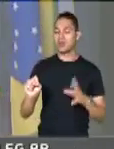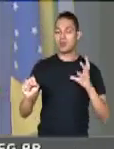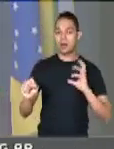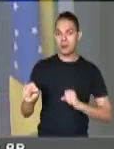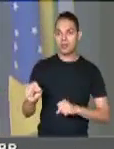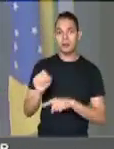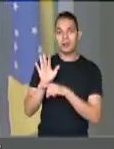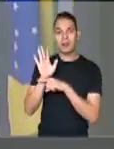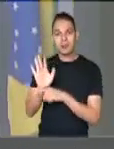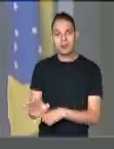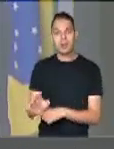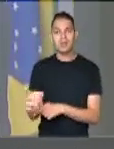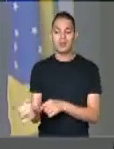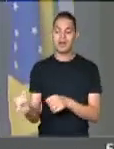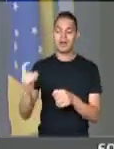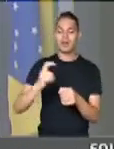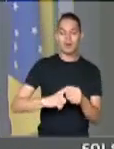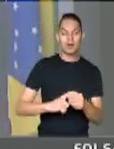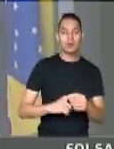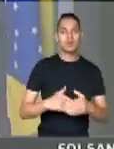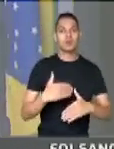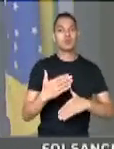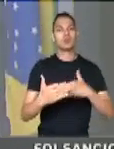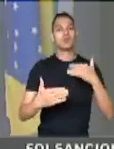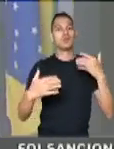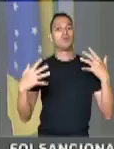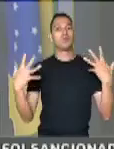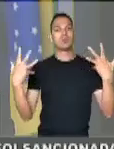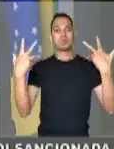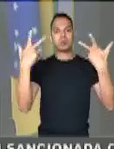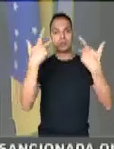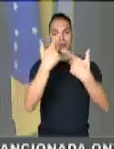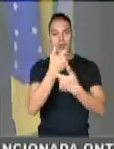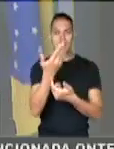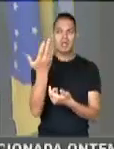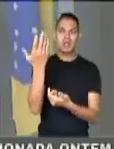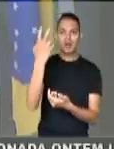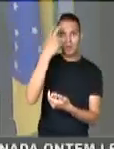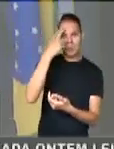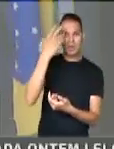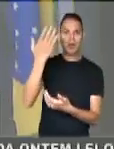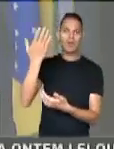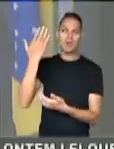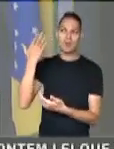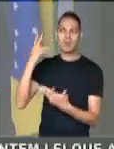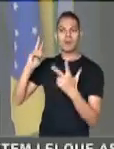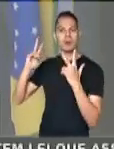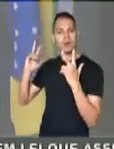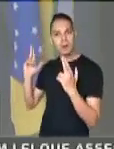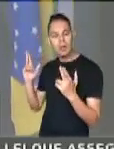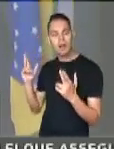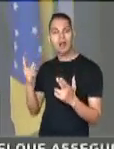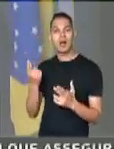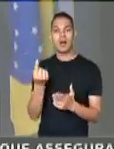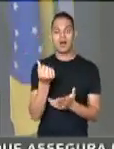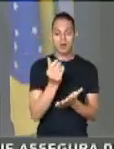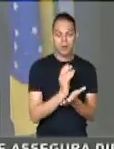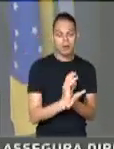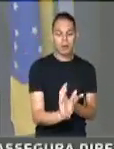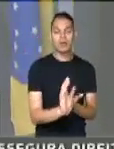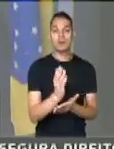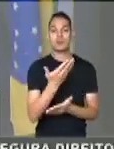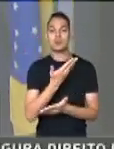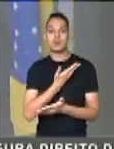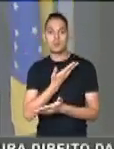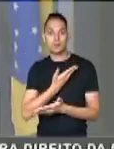Santana, para que ela volte a ter o brilho cultural que já teve no passado, para que ela volte a receber os recursos públicos